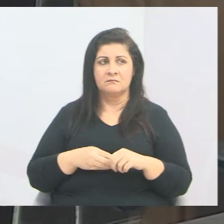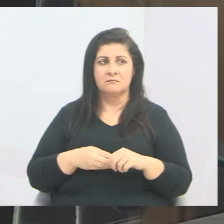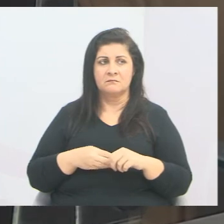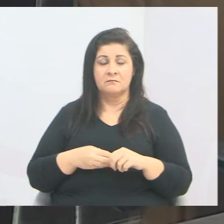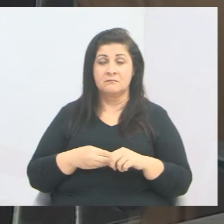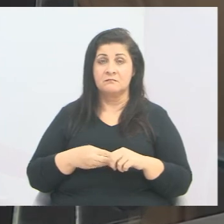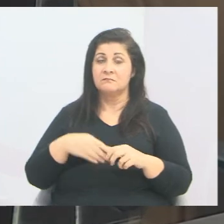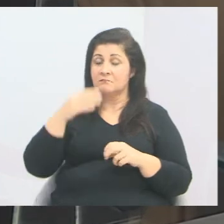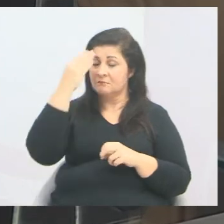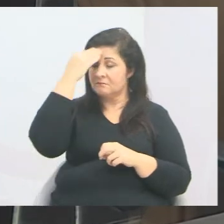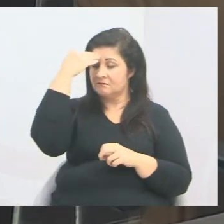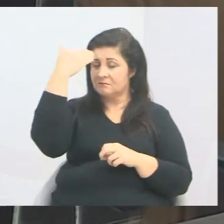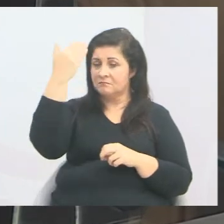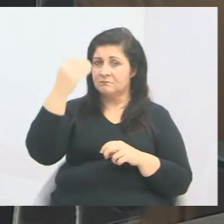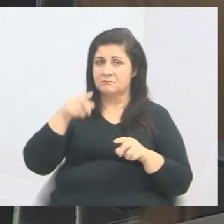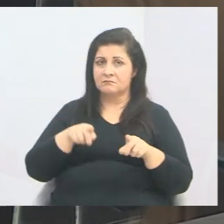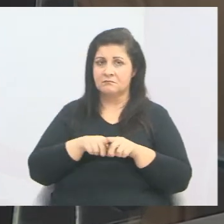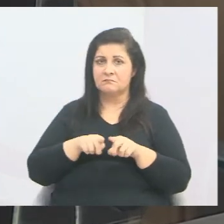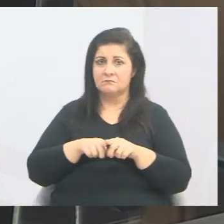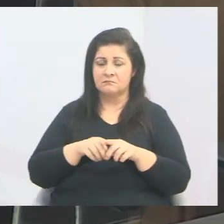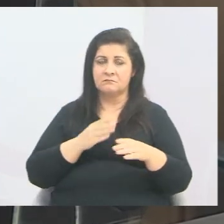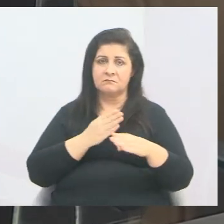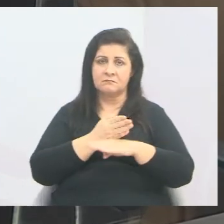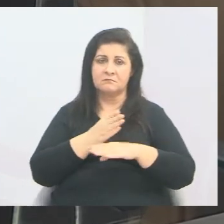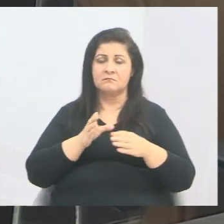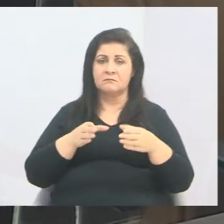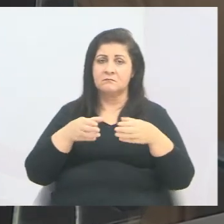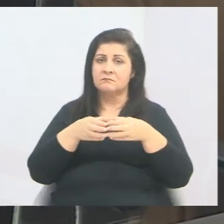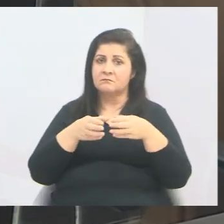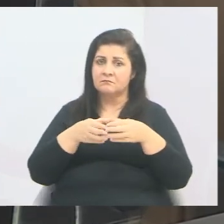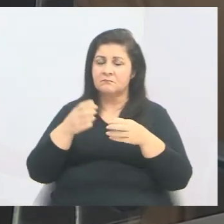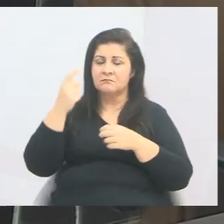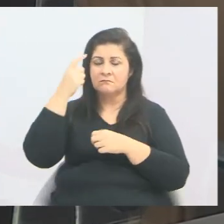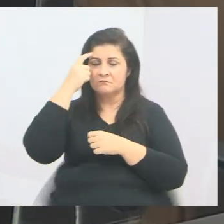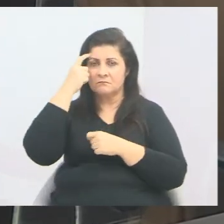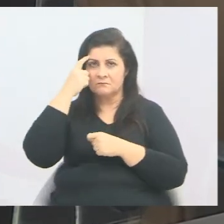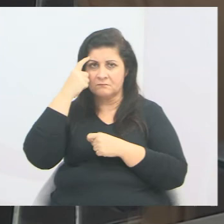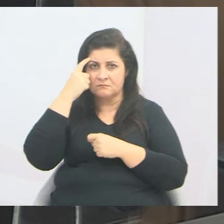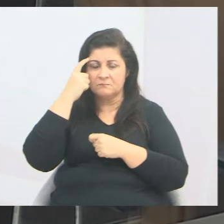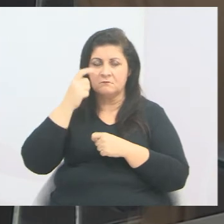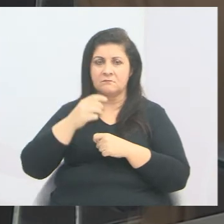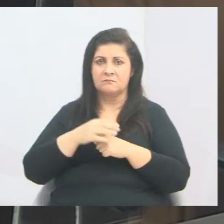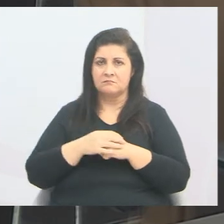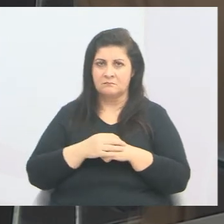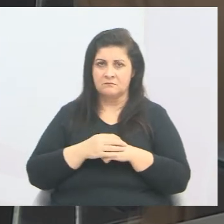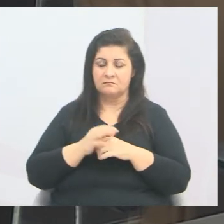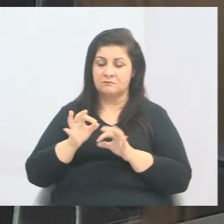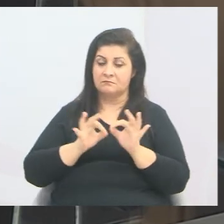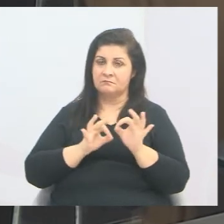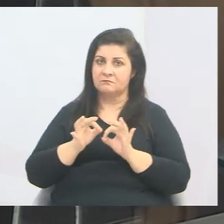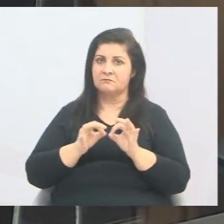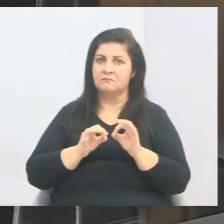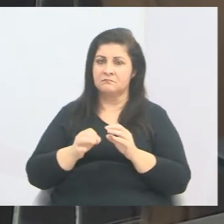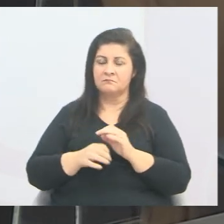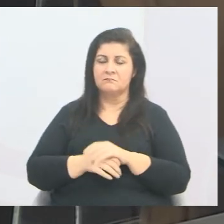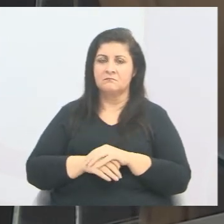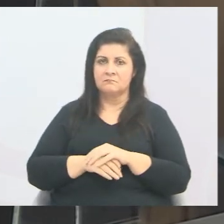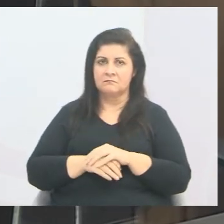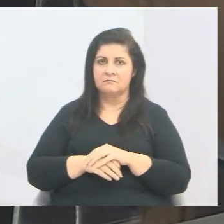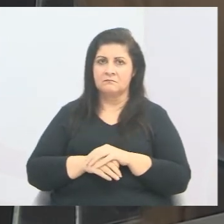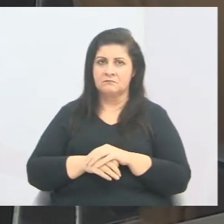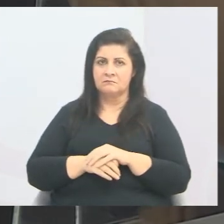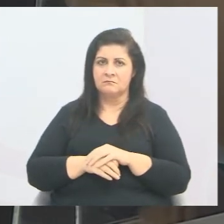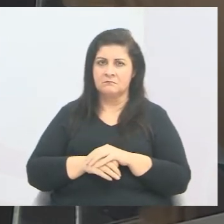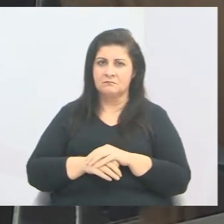me honra também fazer parte de um grupo que pensa e que se prepara, né, fazendo as